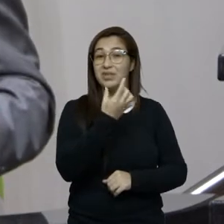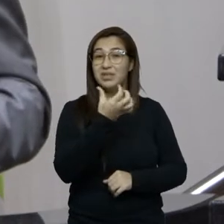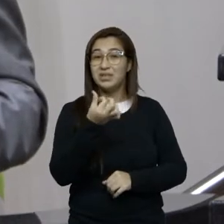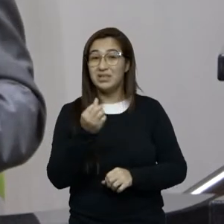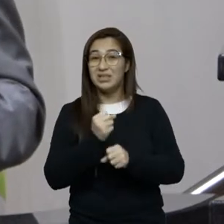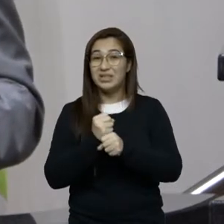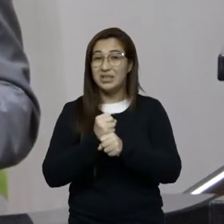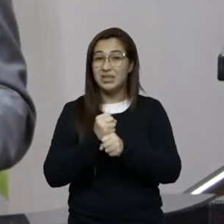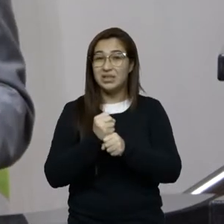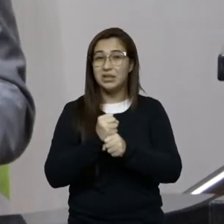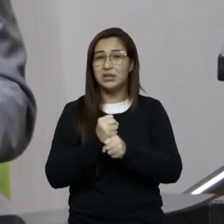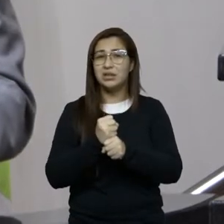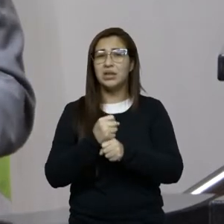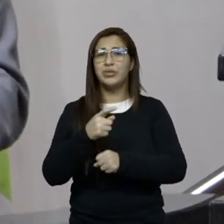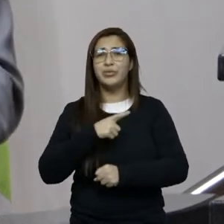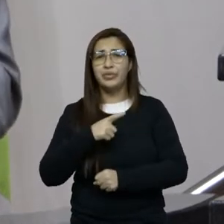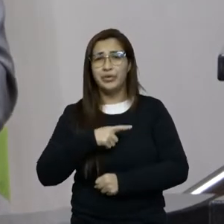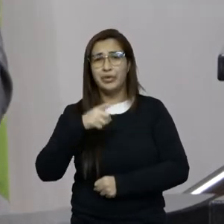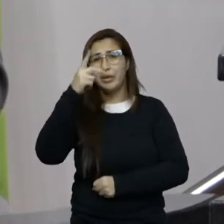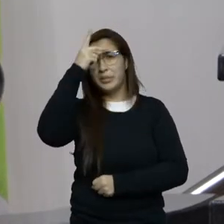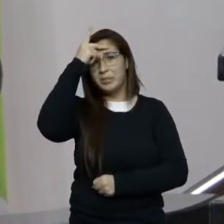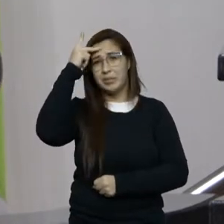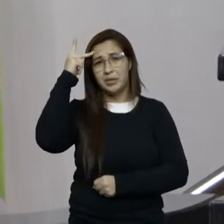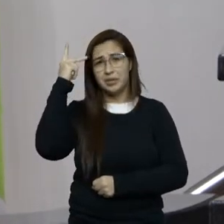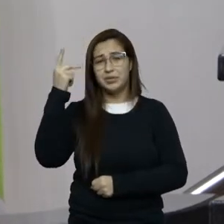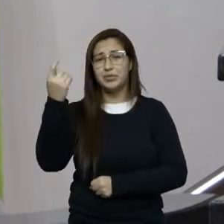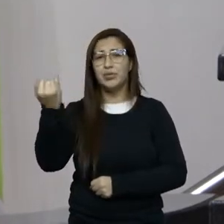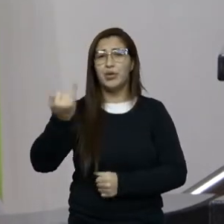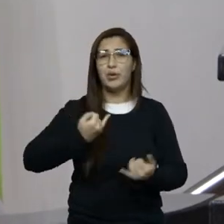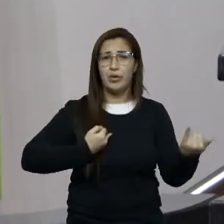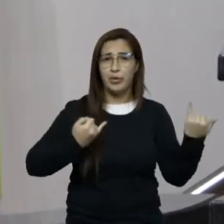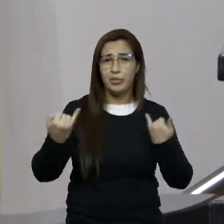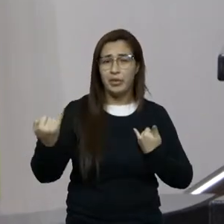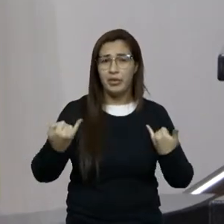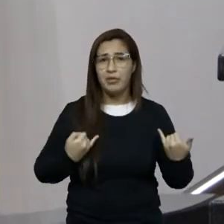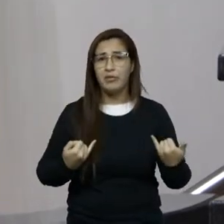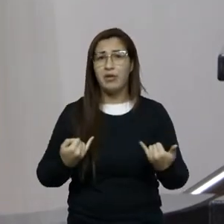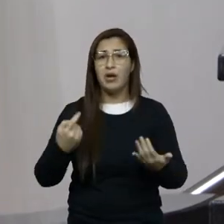eu ouço dizer que acordo de líderes